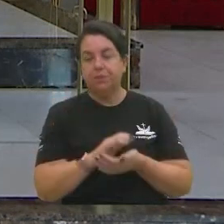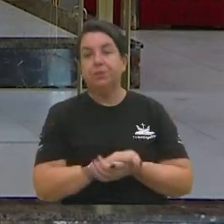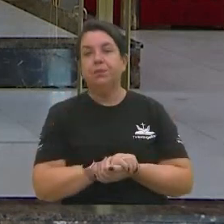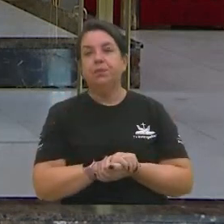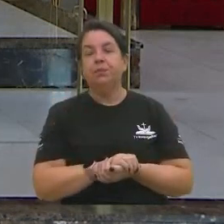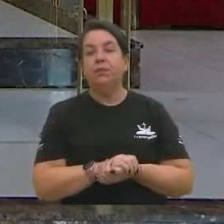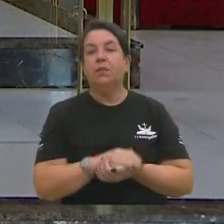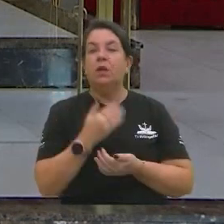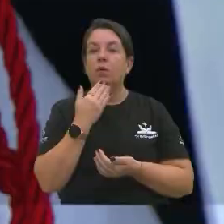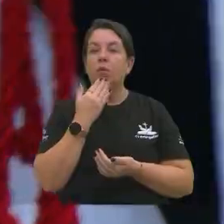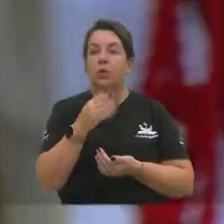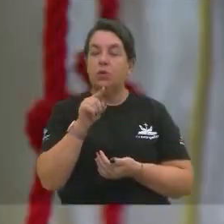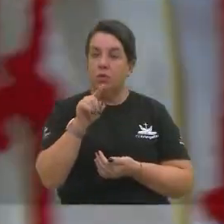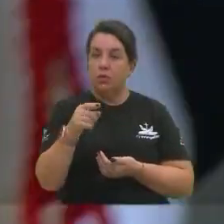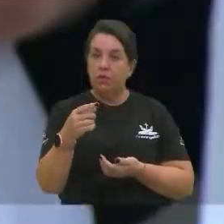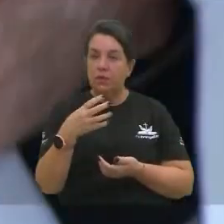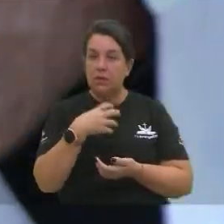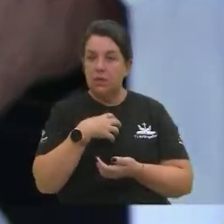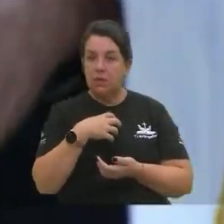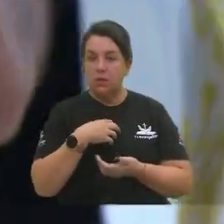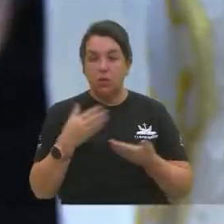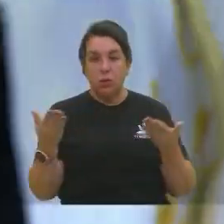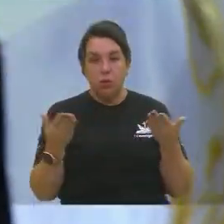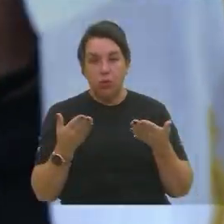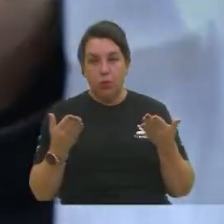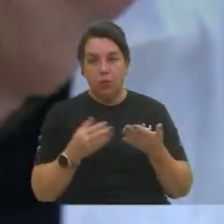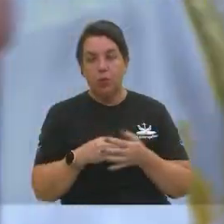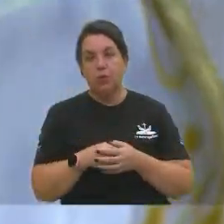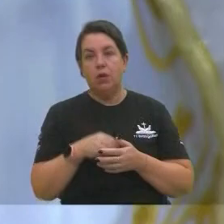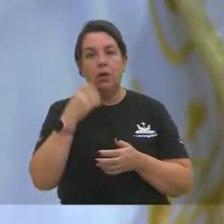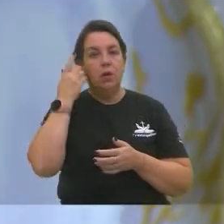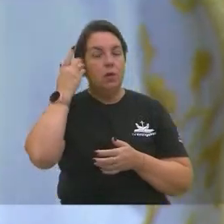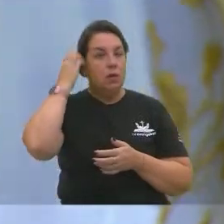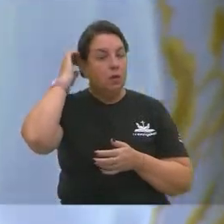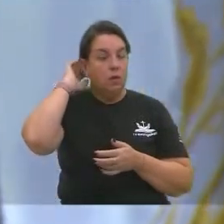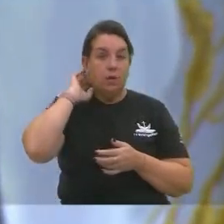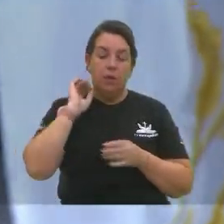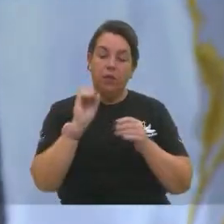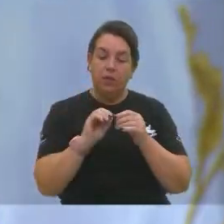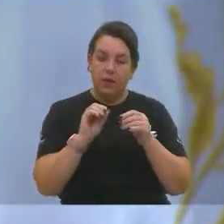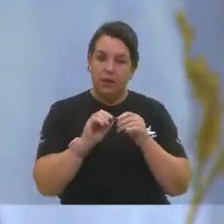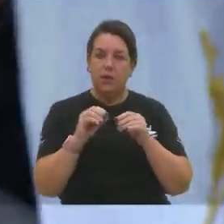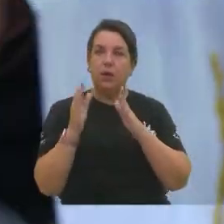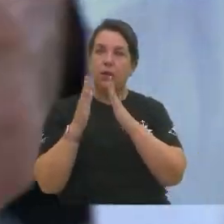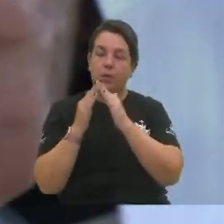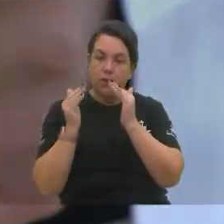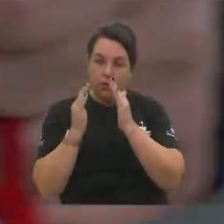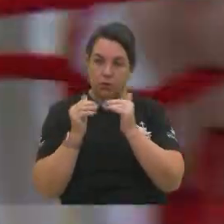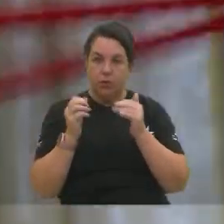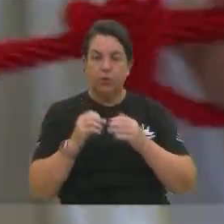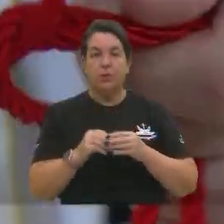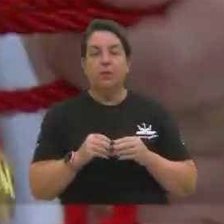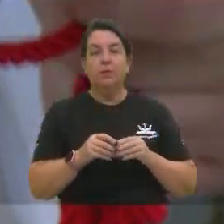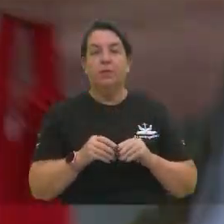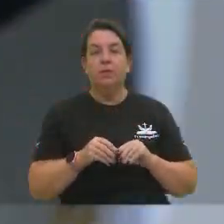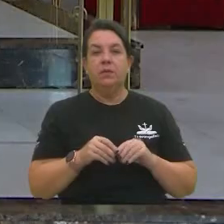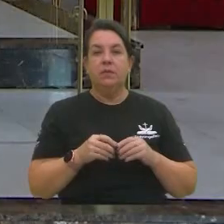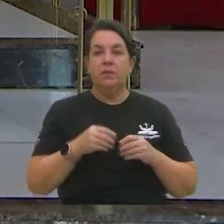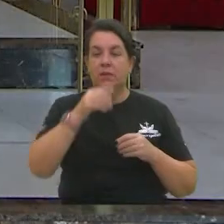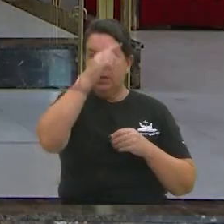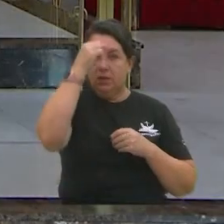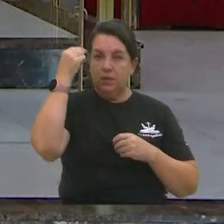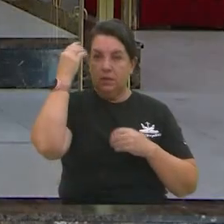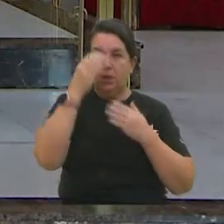sua intenção que hoje você apresenta, fazer a nossa prece, o nosso pedido. São